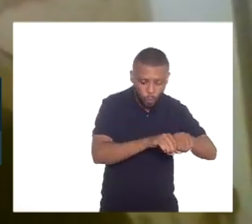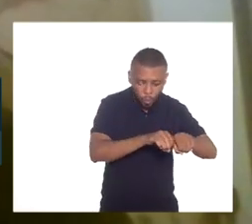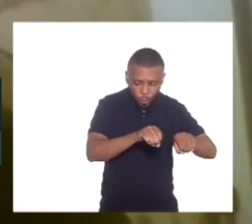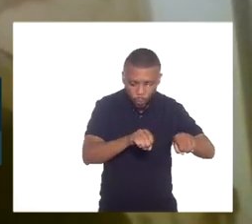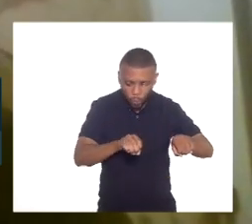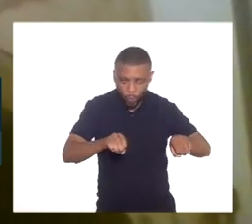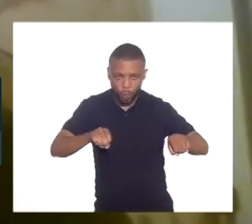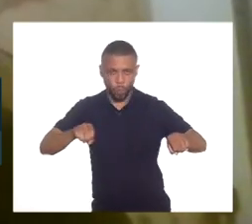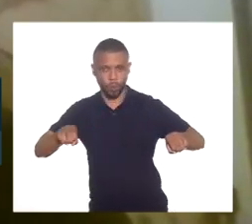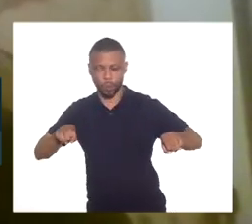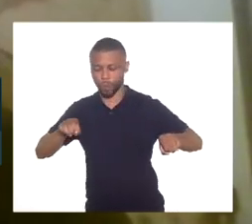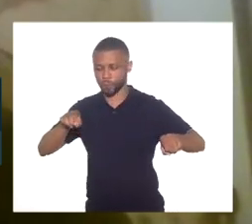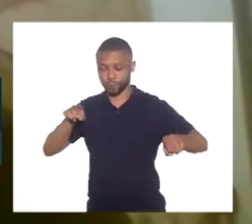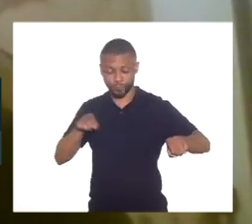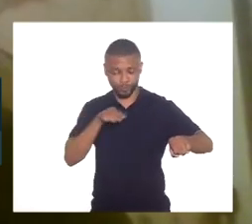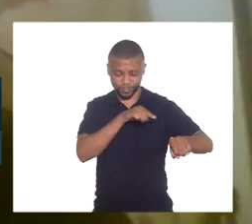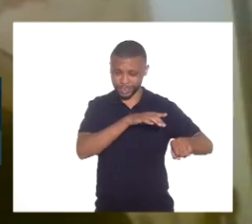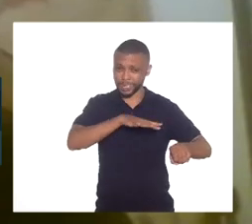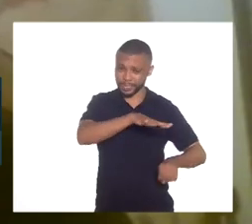praticamente ali